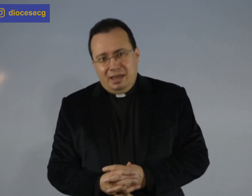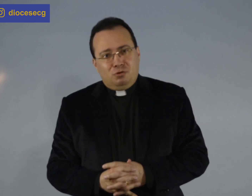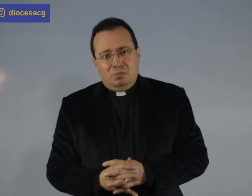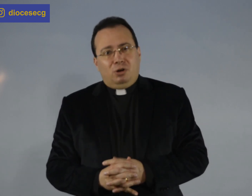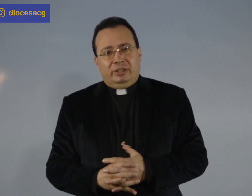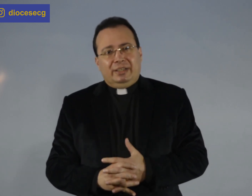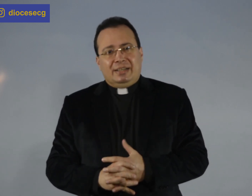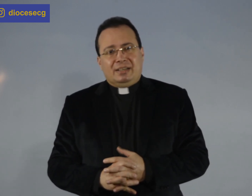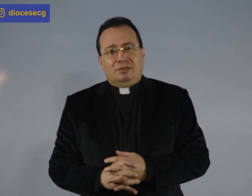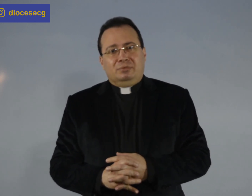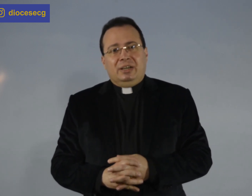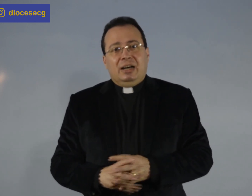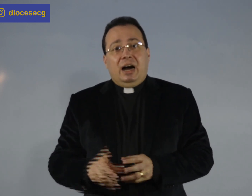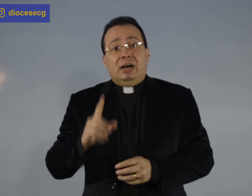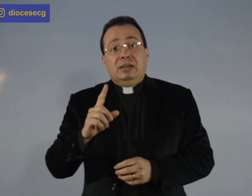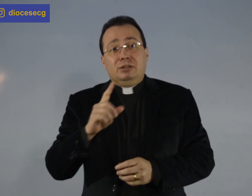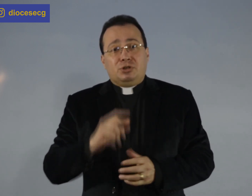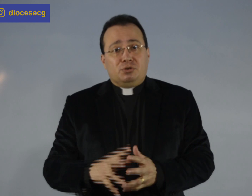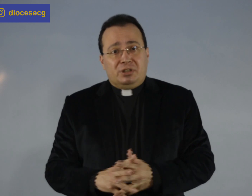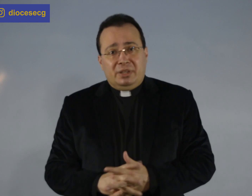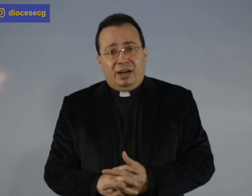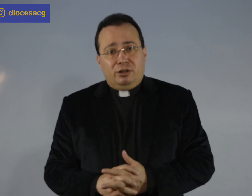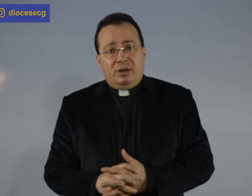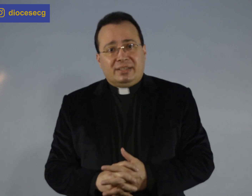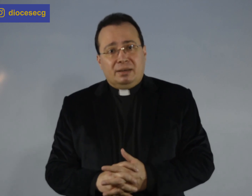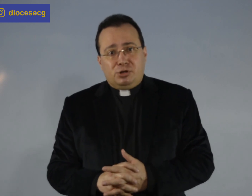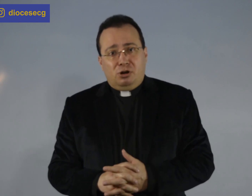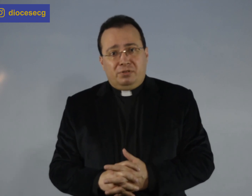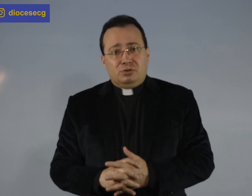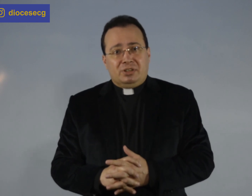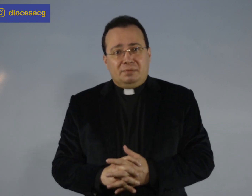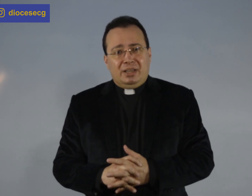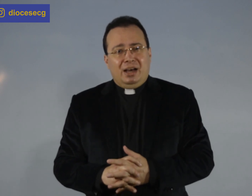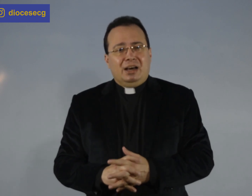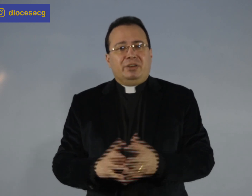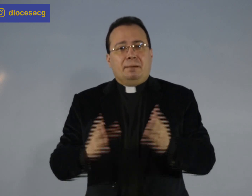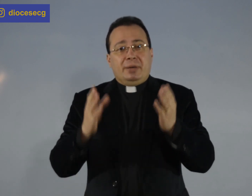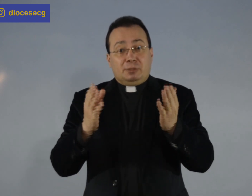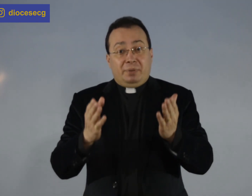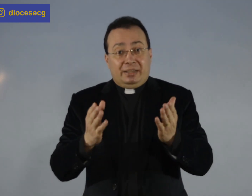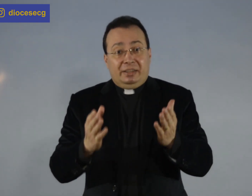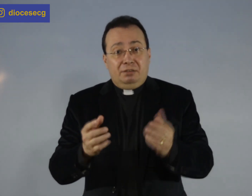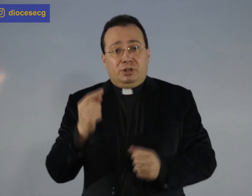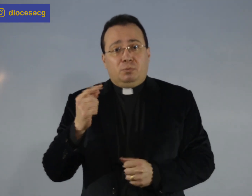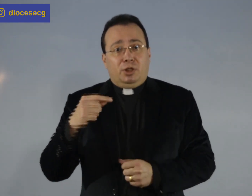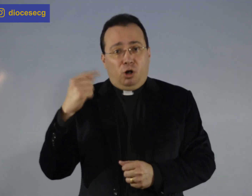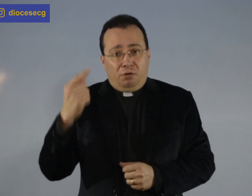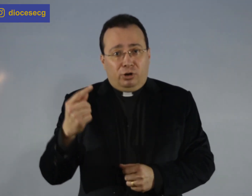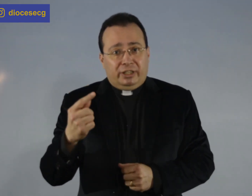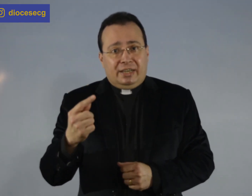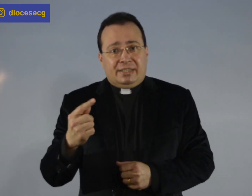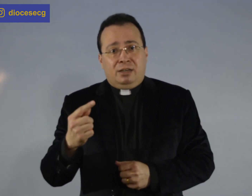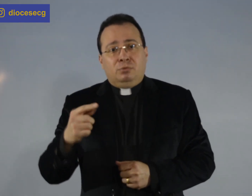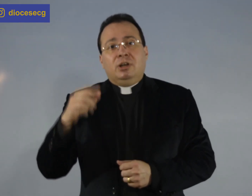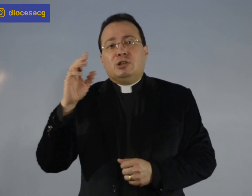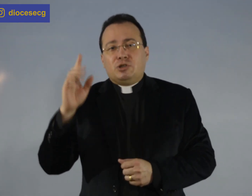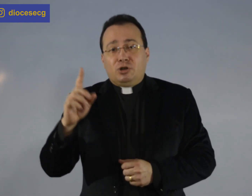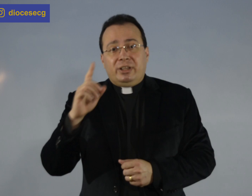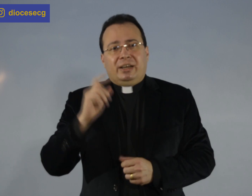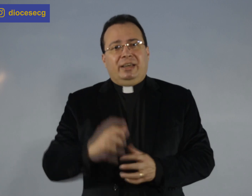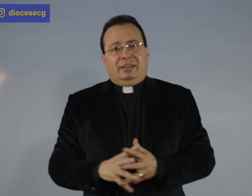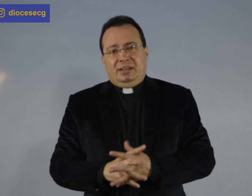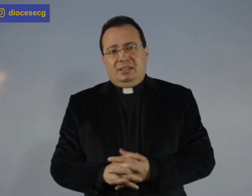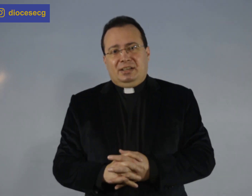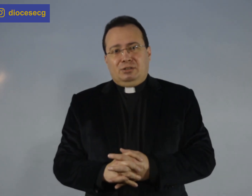sem nenhuma ordenação. Há anos que o seminário não recebe jovens no seminário e a perspectiva de uma nova ordenação